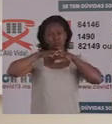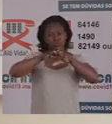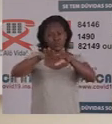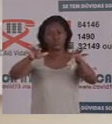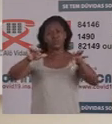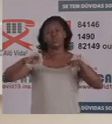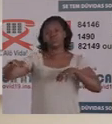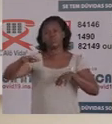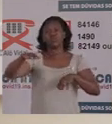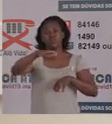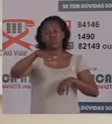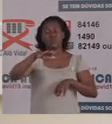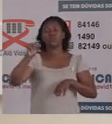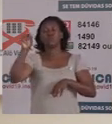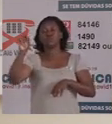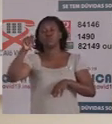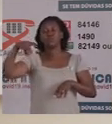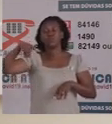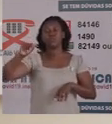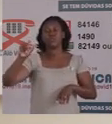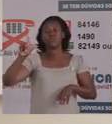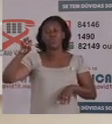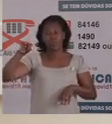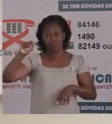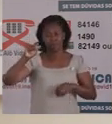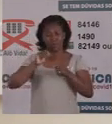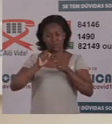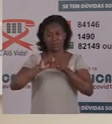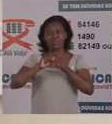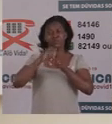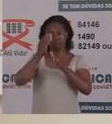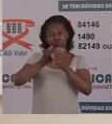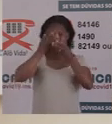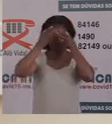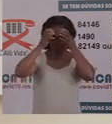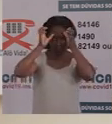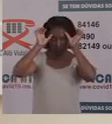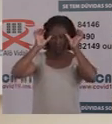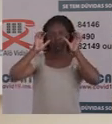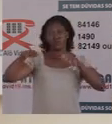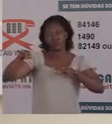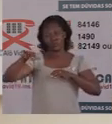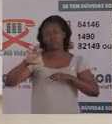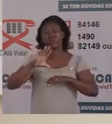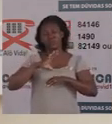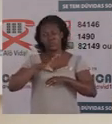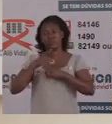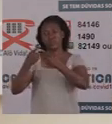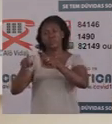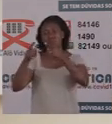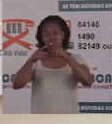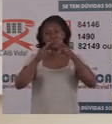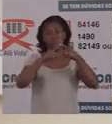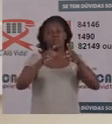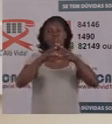Portanto, foi realizado o treino dos profissionais de saúde, estão alocados kits de colheita de amostras nas unidades sanitárias de